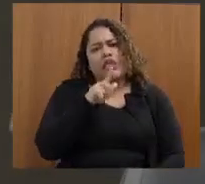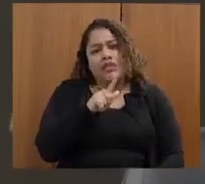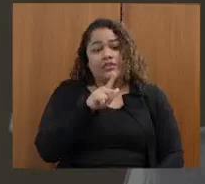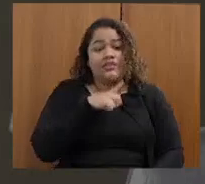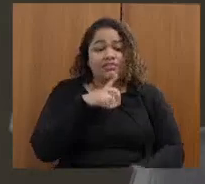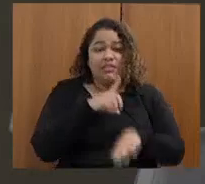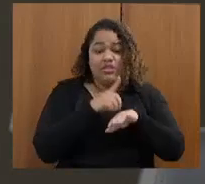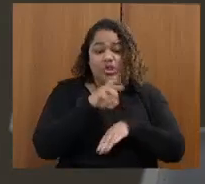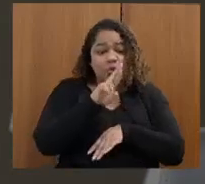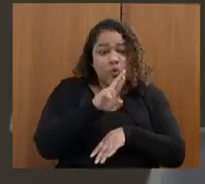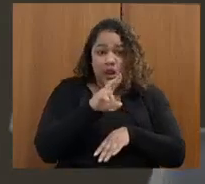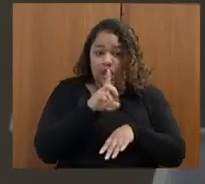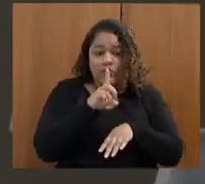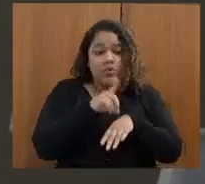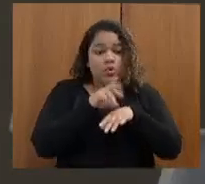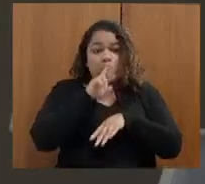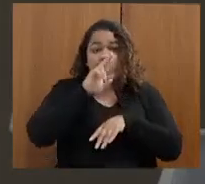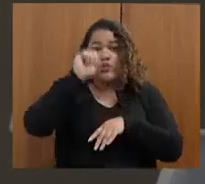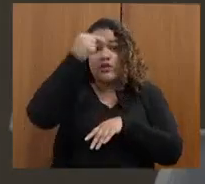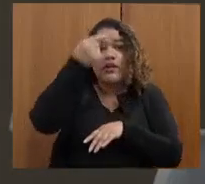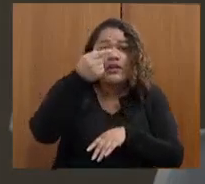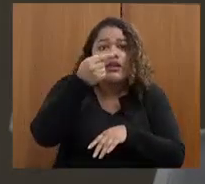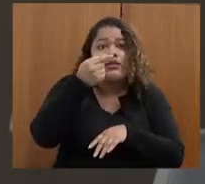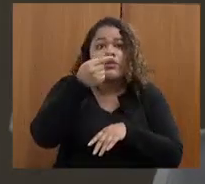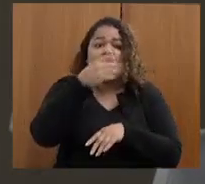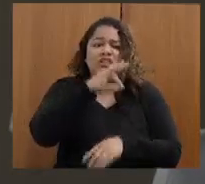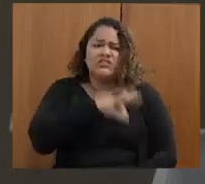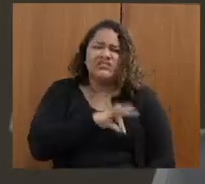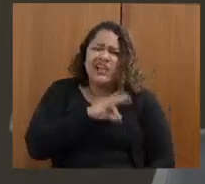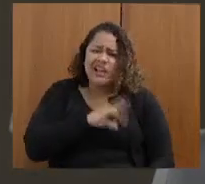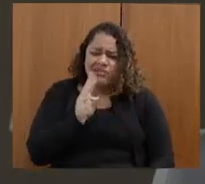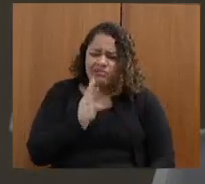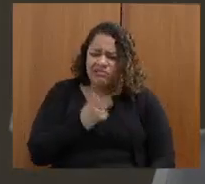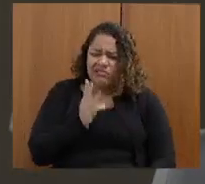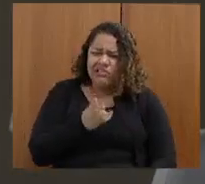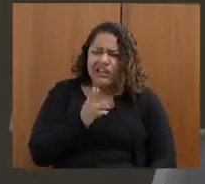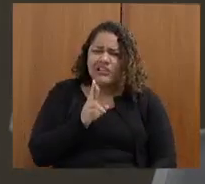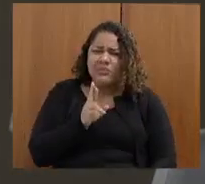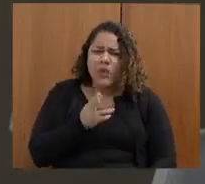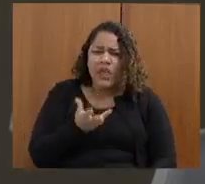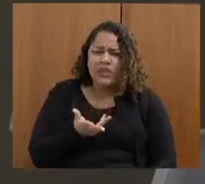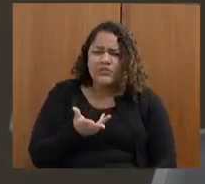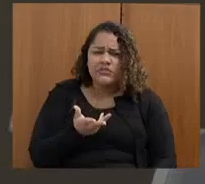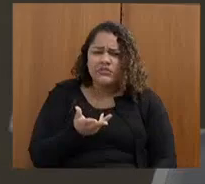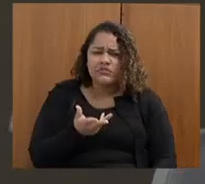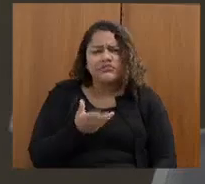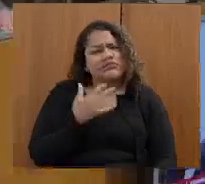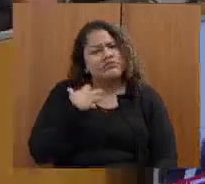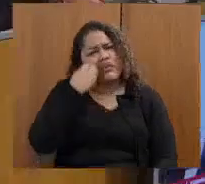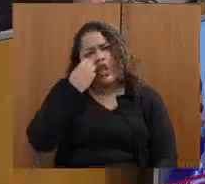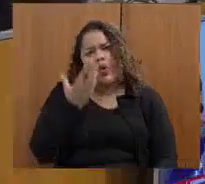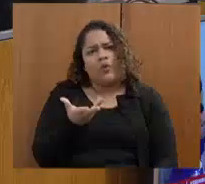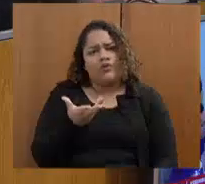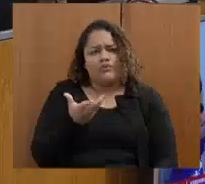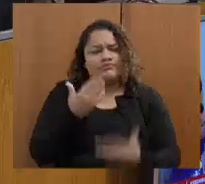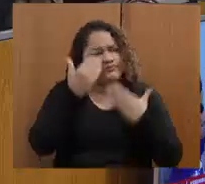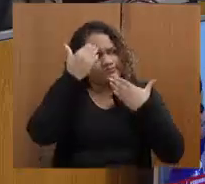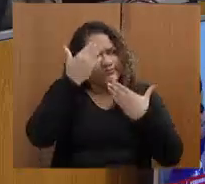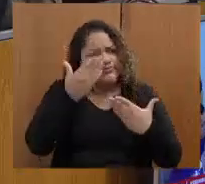doutorado pós-doutorado tá ganhando r$ 3000 lá dentro uma vergonha obrigado